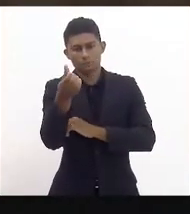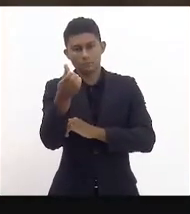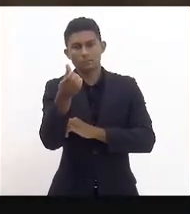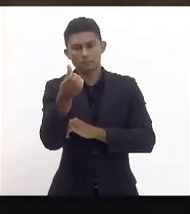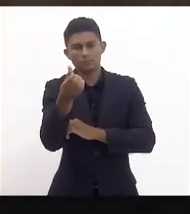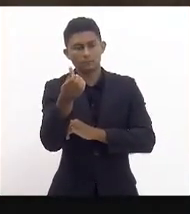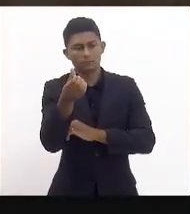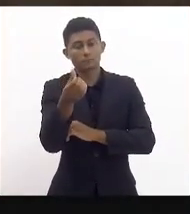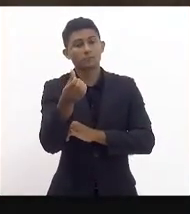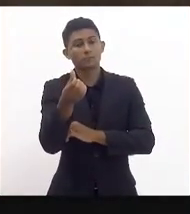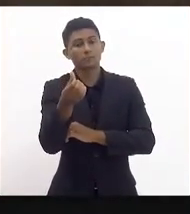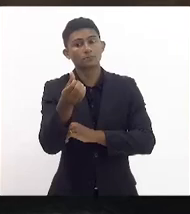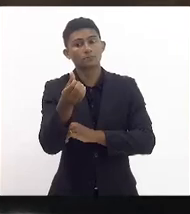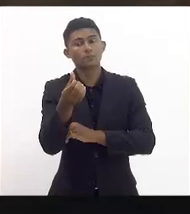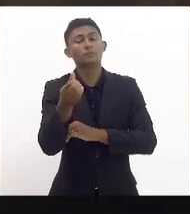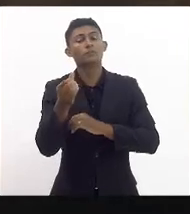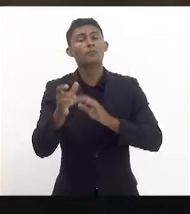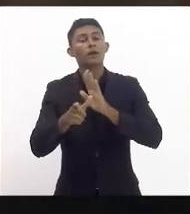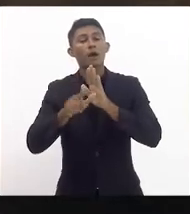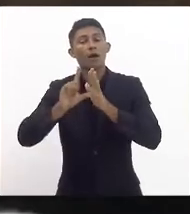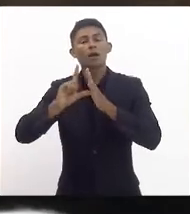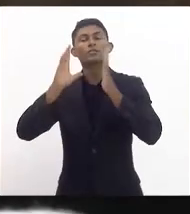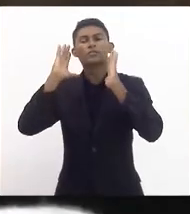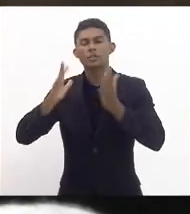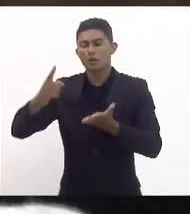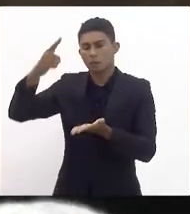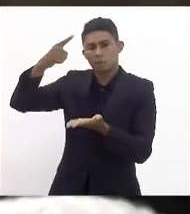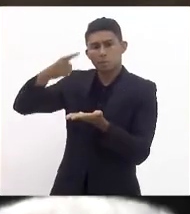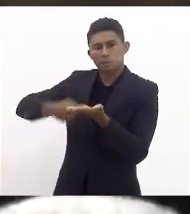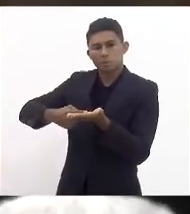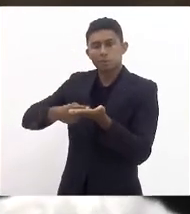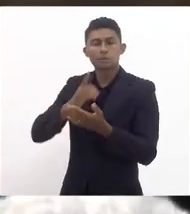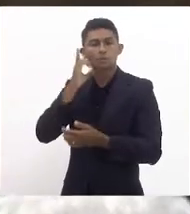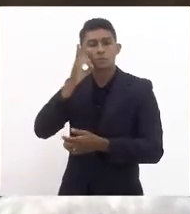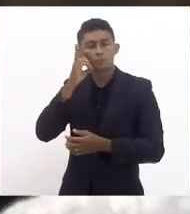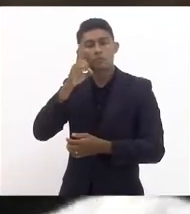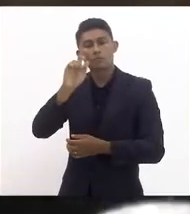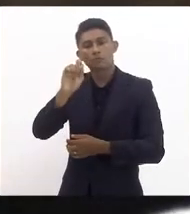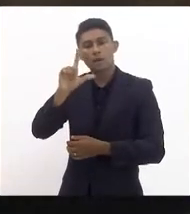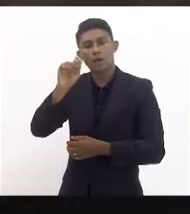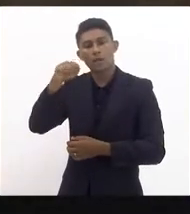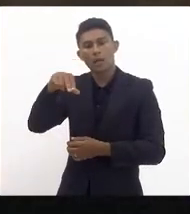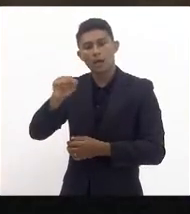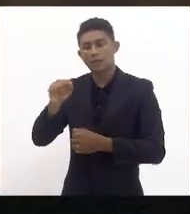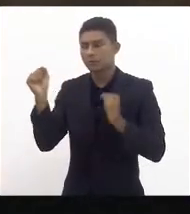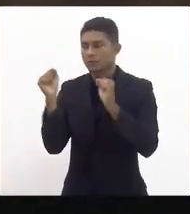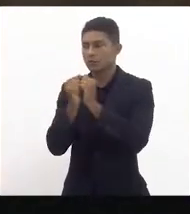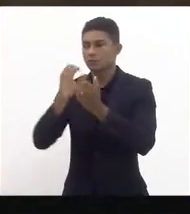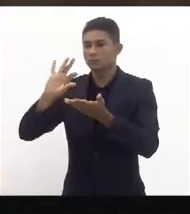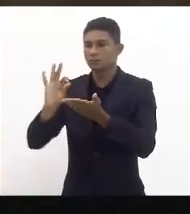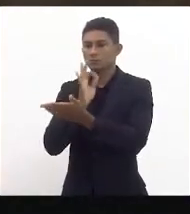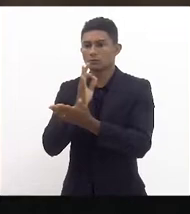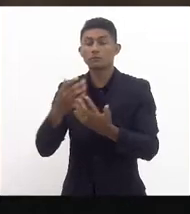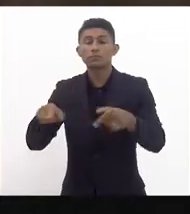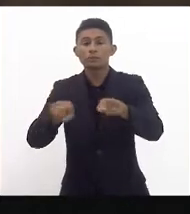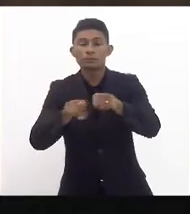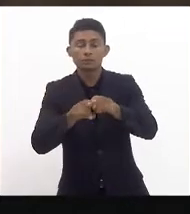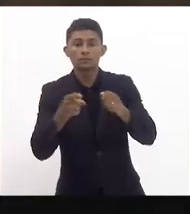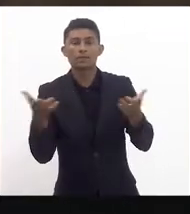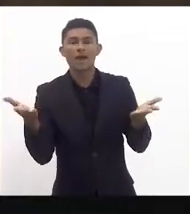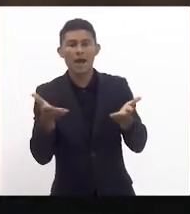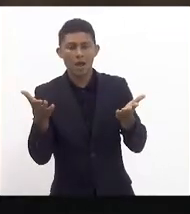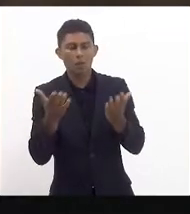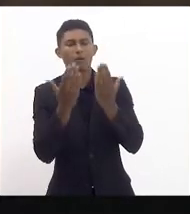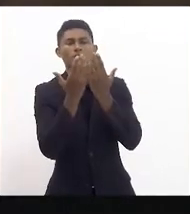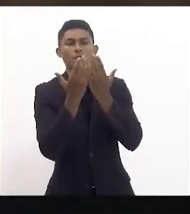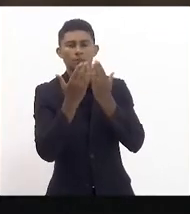já tinha acordado com a autoria com a deputada Alana e agora eu gostaria de passar também